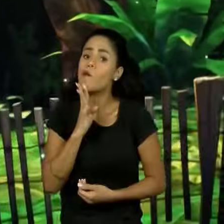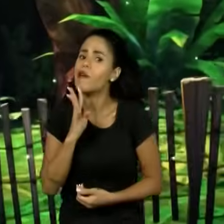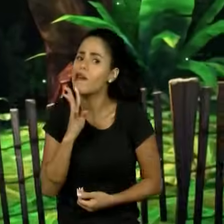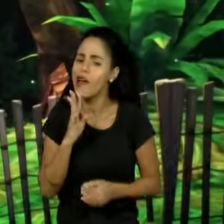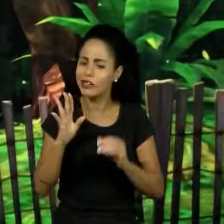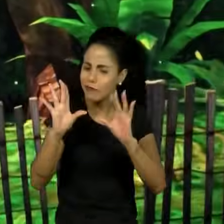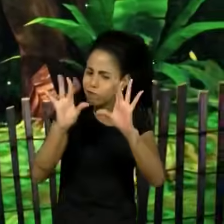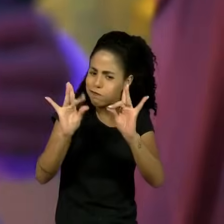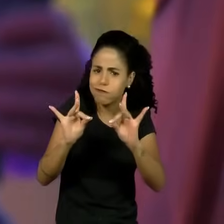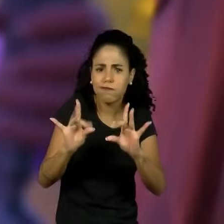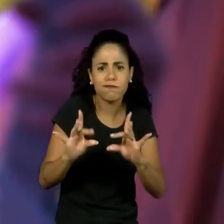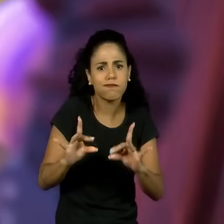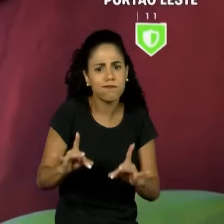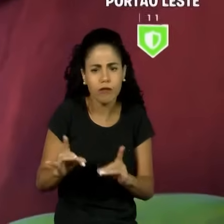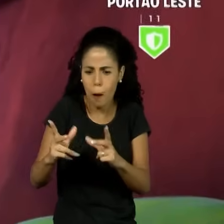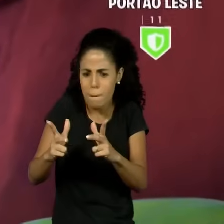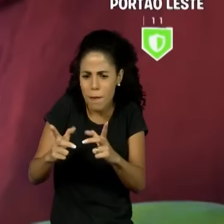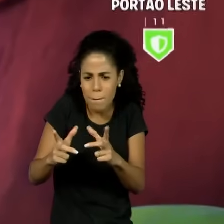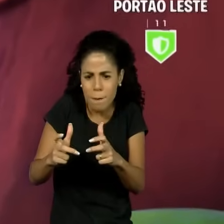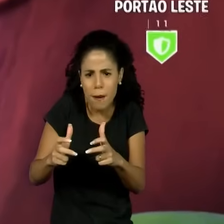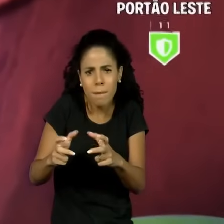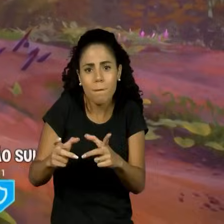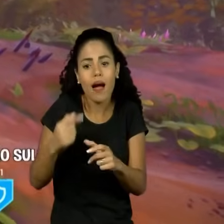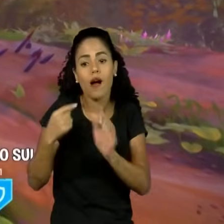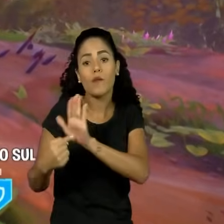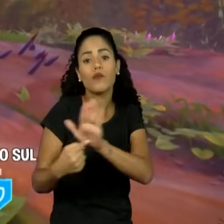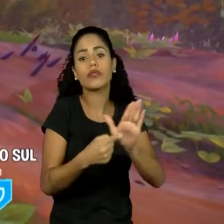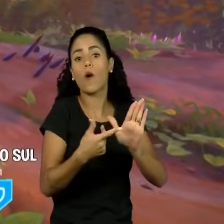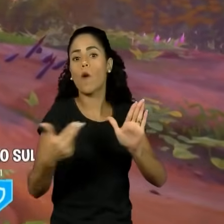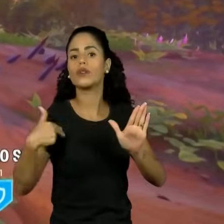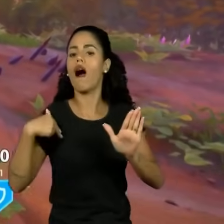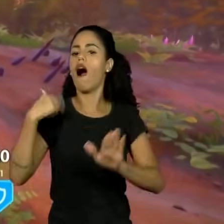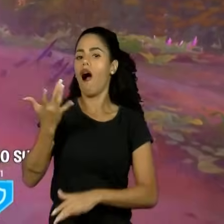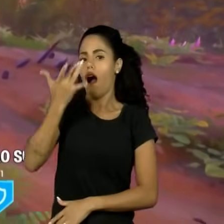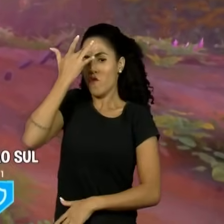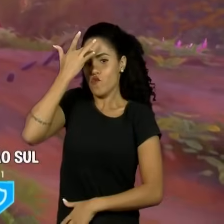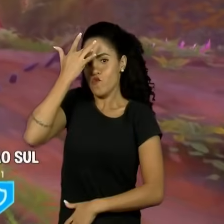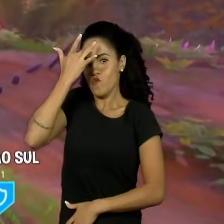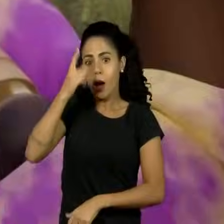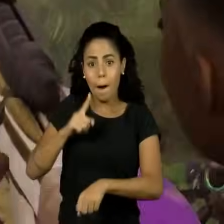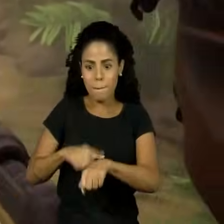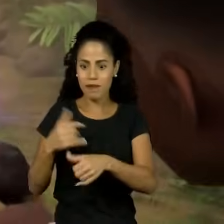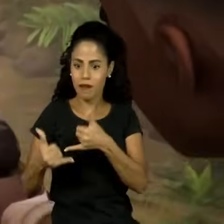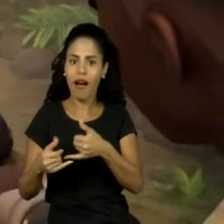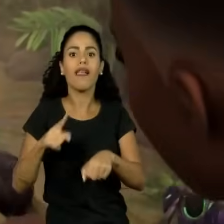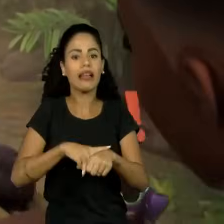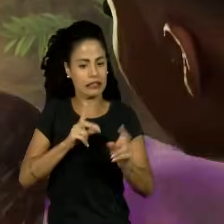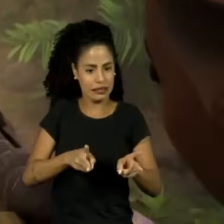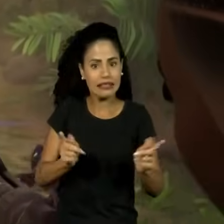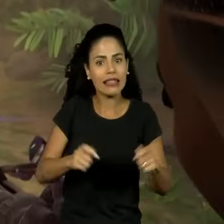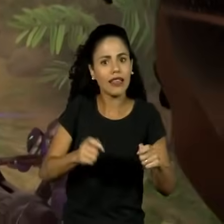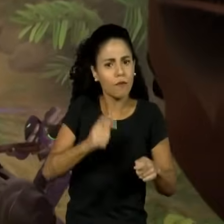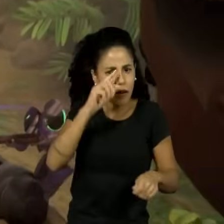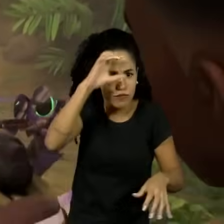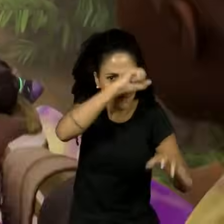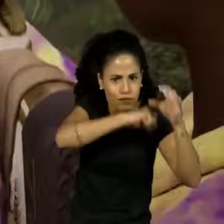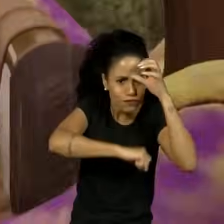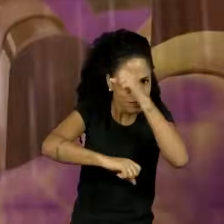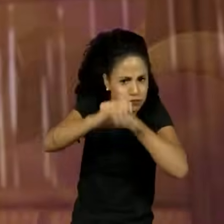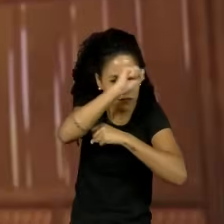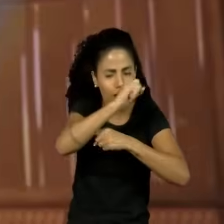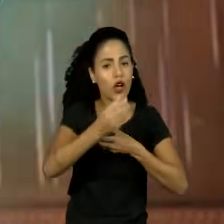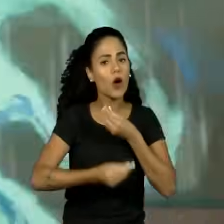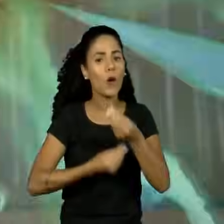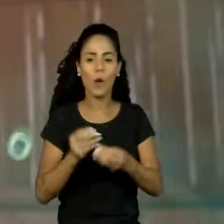gente tem que chegar lá e construir coisas bacanas para eles consumirem. E isso não invalida a discussão